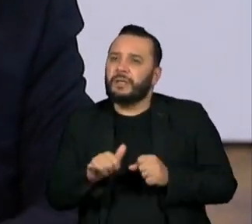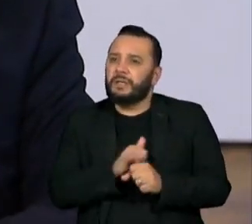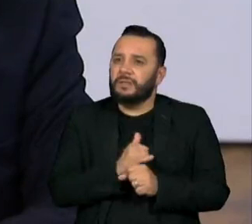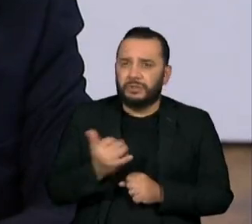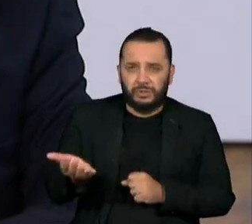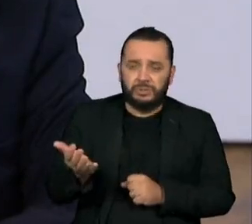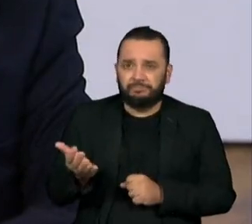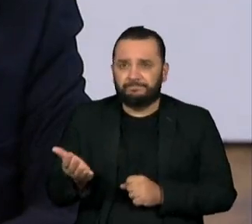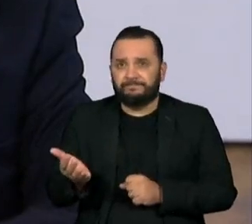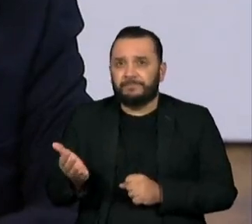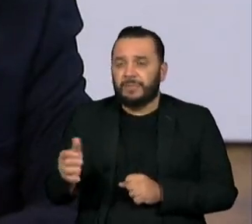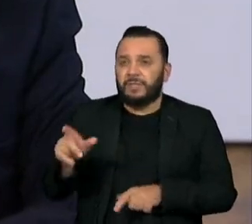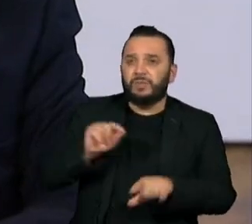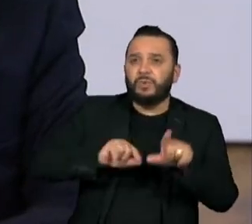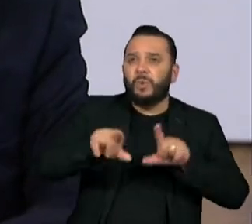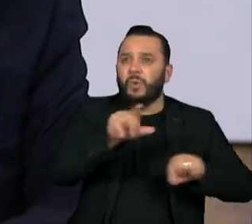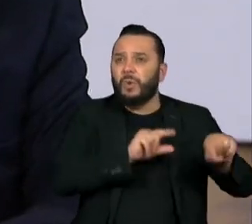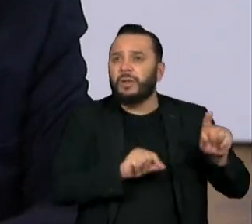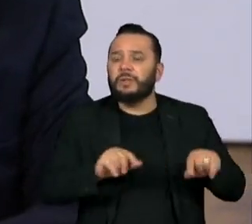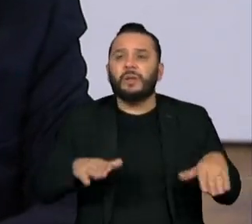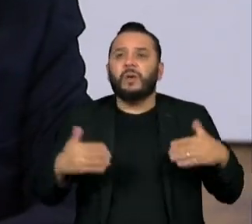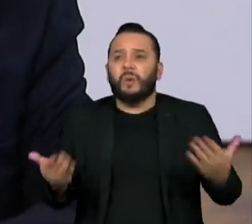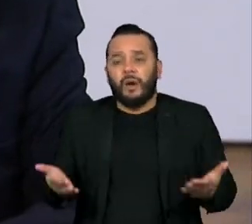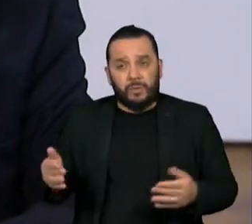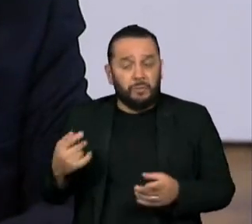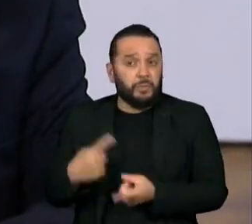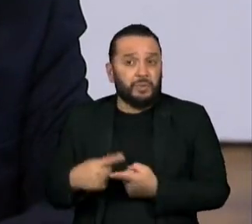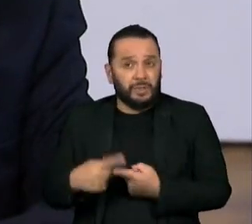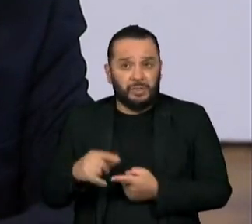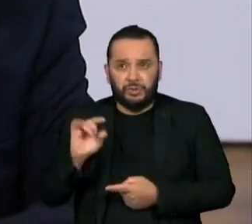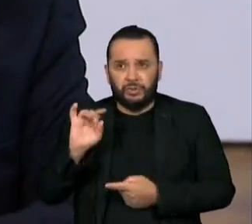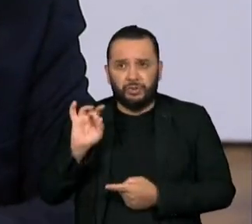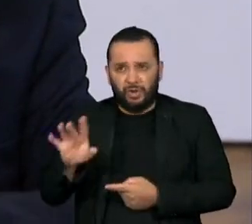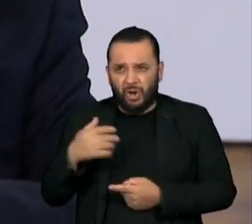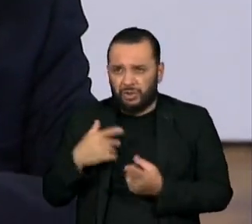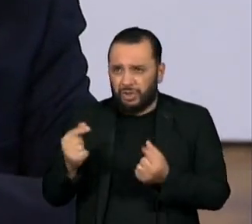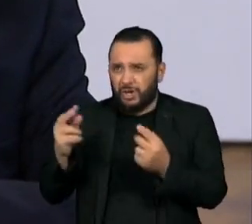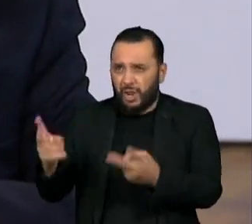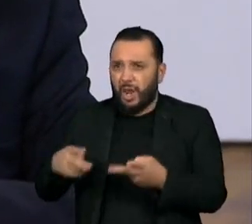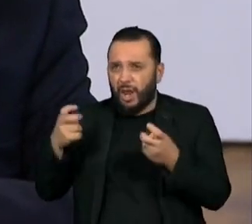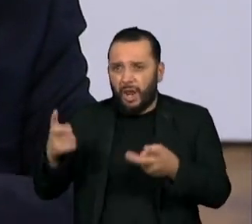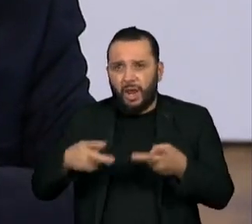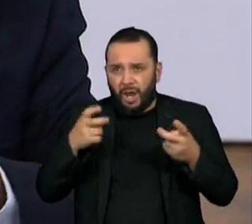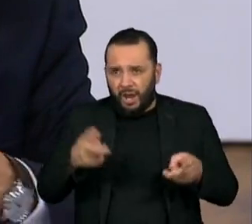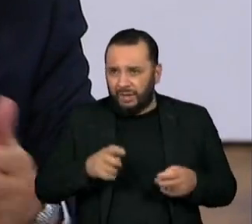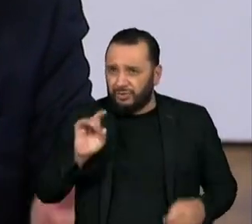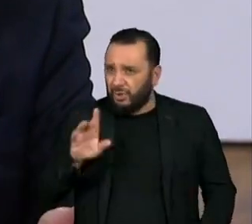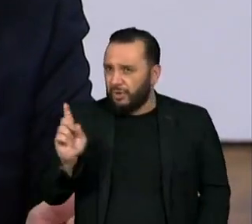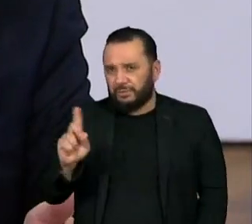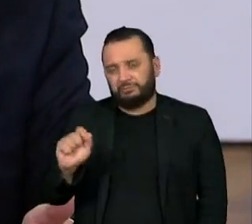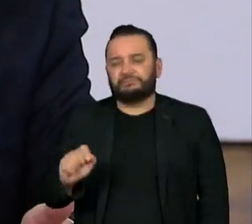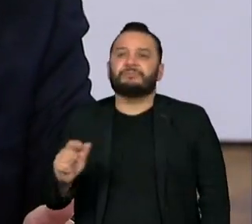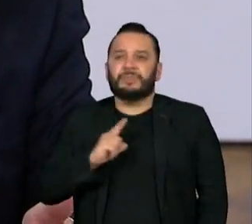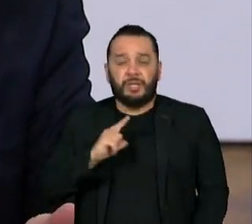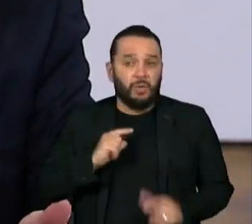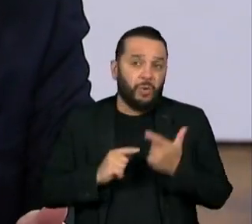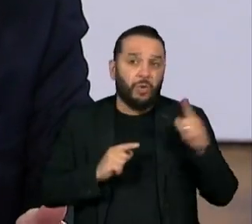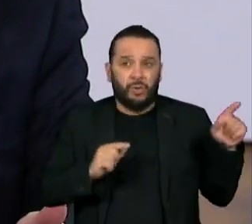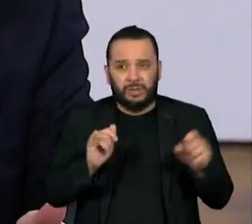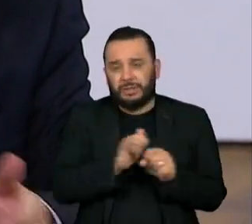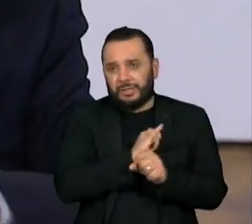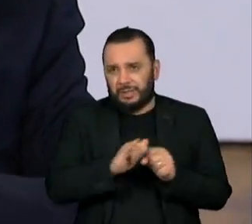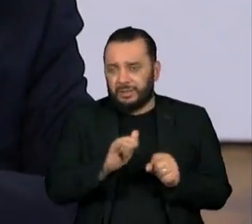e não é sódio e alternativas de aumento de arrecadação porque nós temos outras que caminho na direção